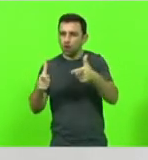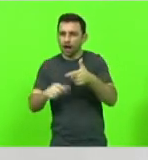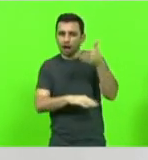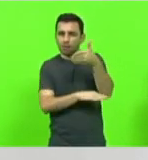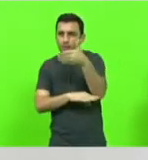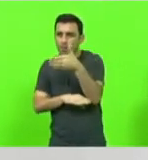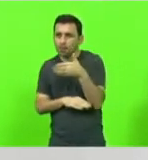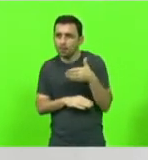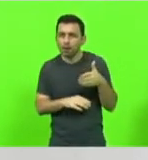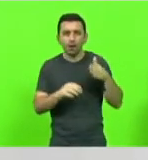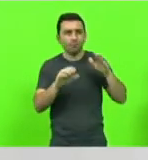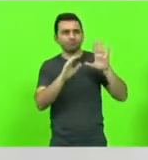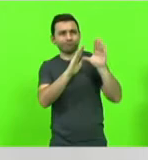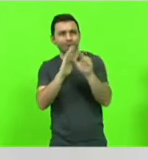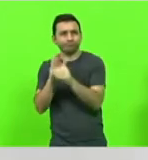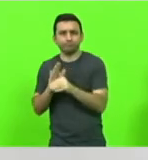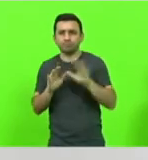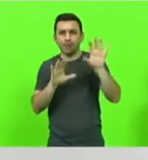roubou.